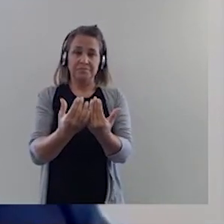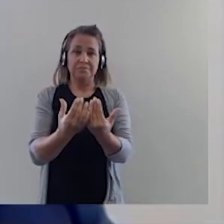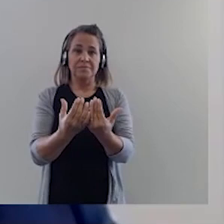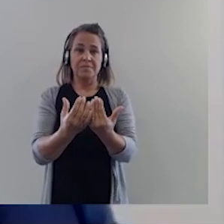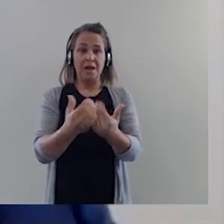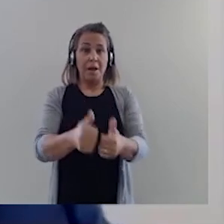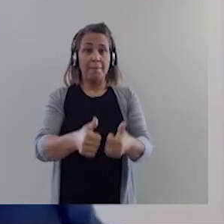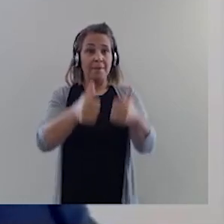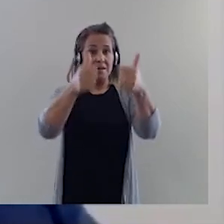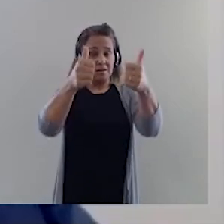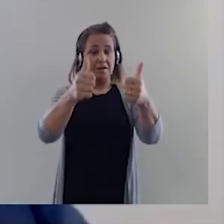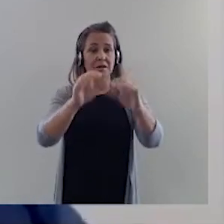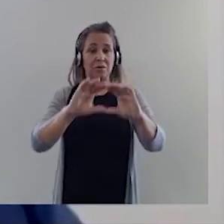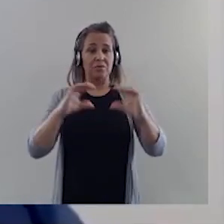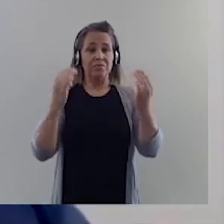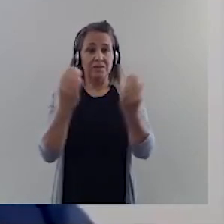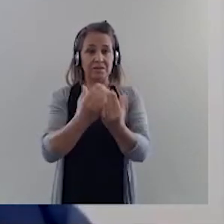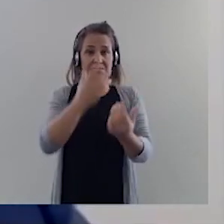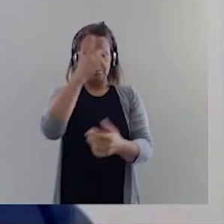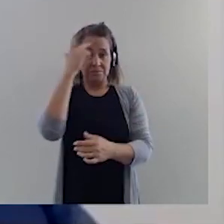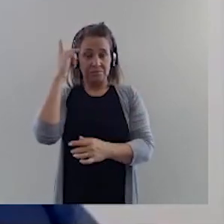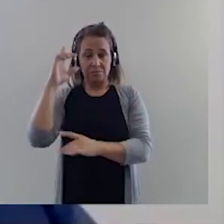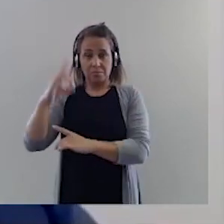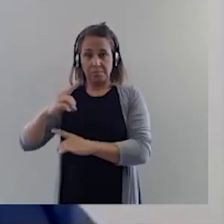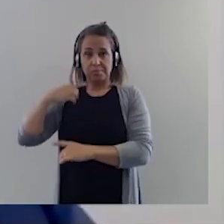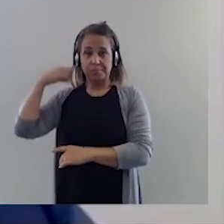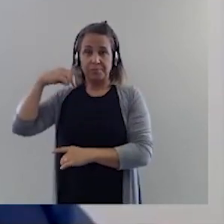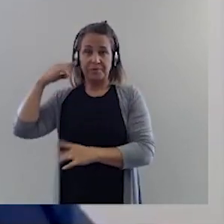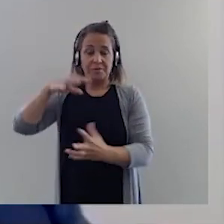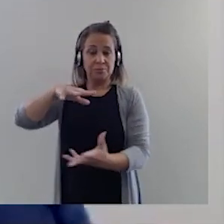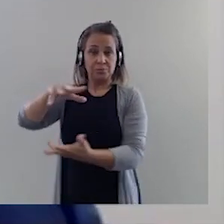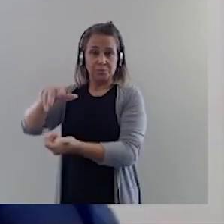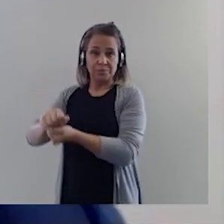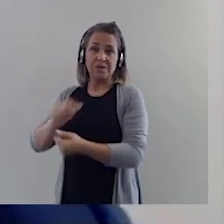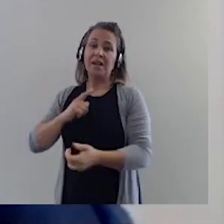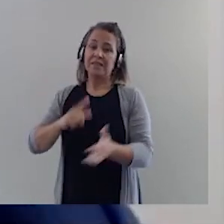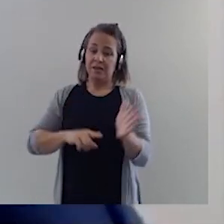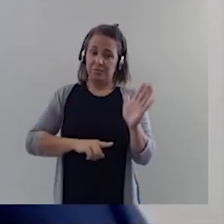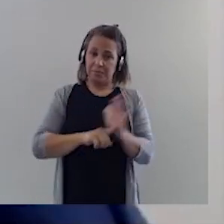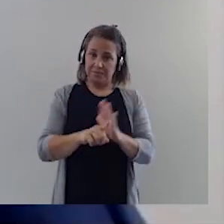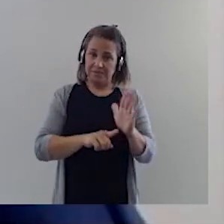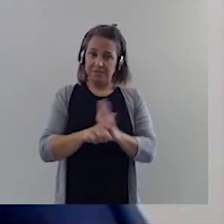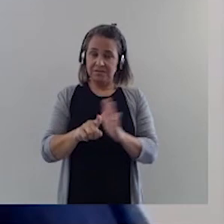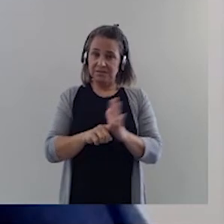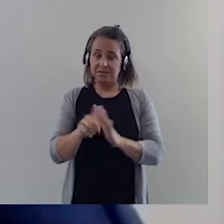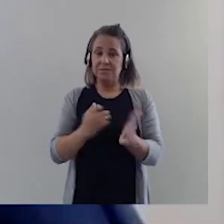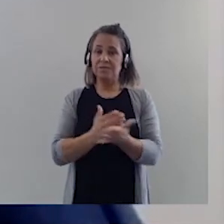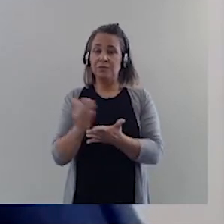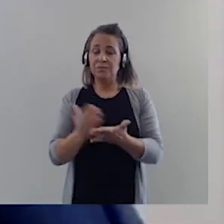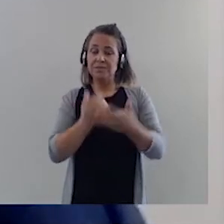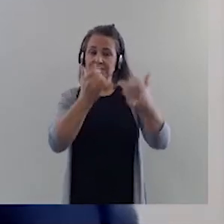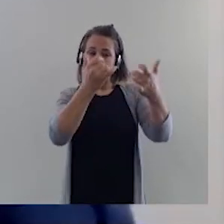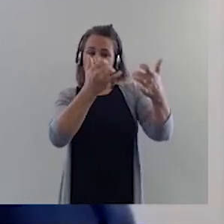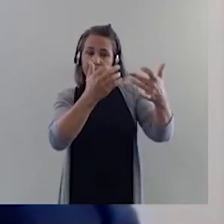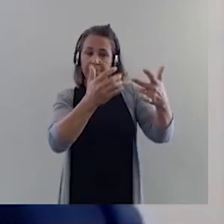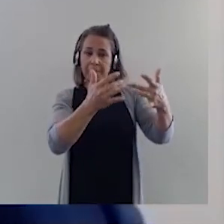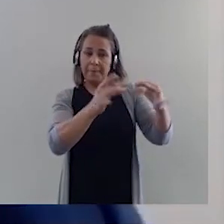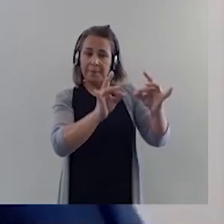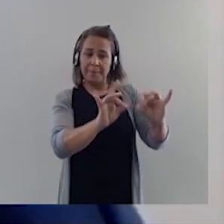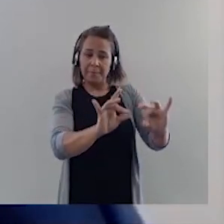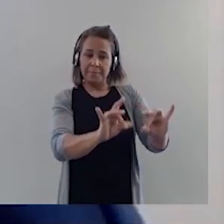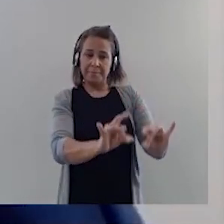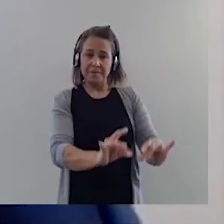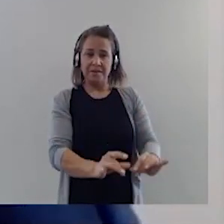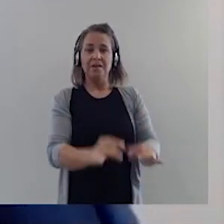a maior conferência de advogados do mundo. Então, tem uma pesquisa, eu vou começar esses dados para poder, em seguida,